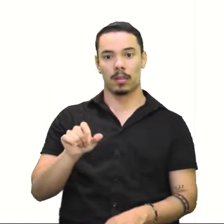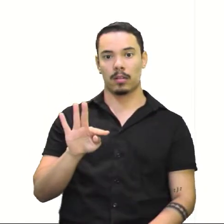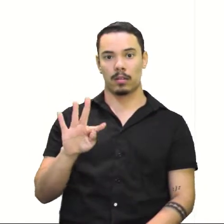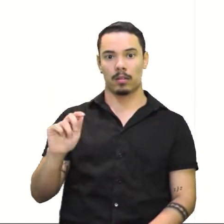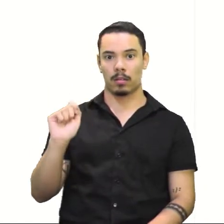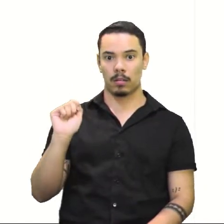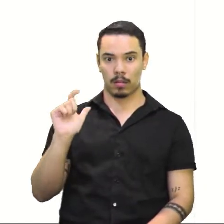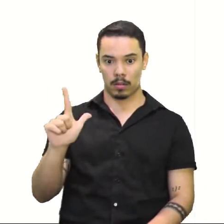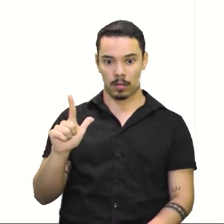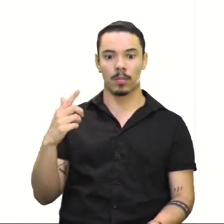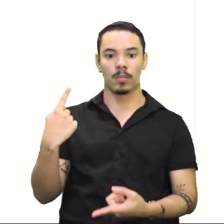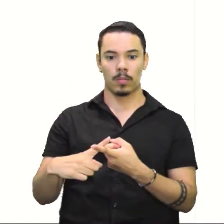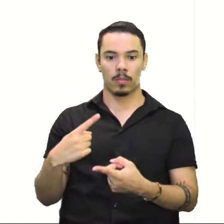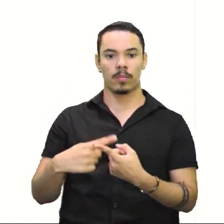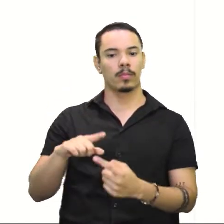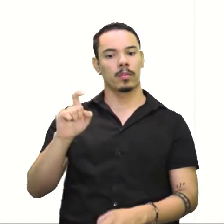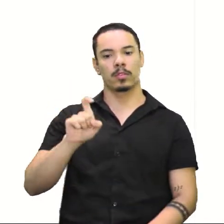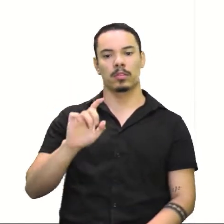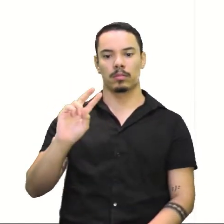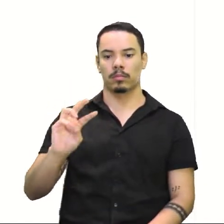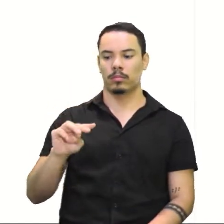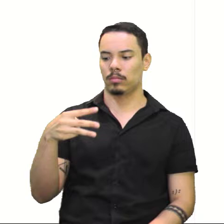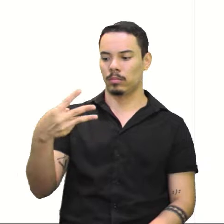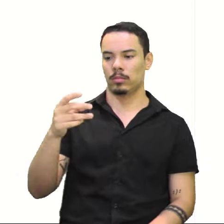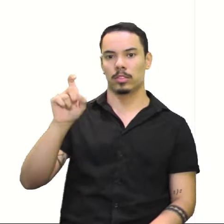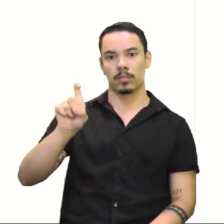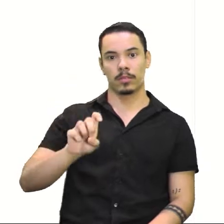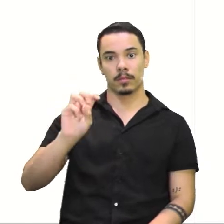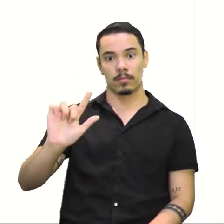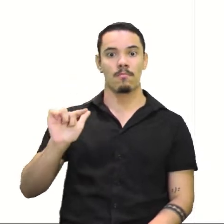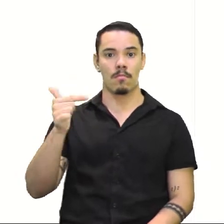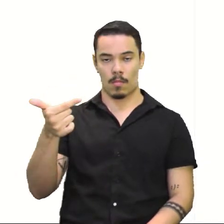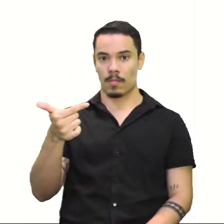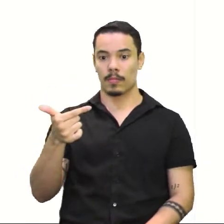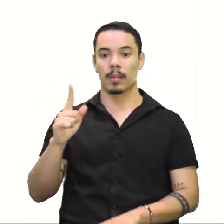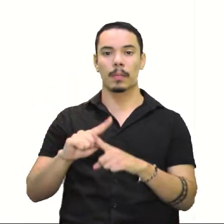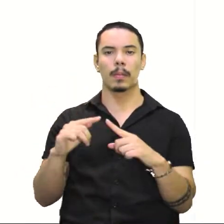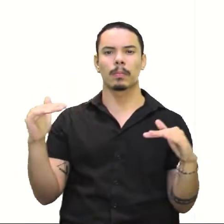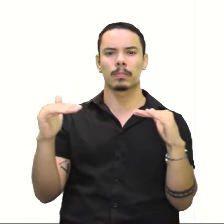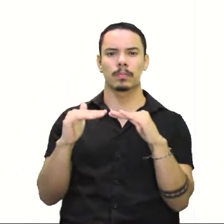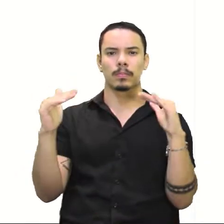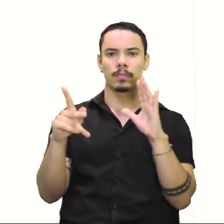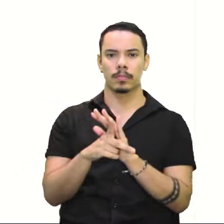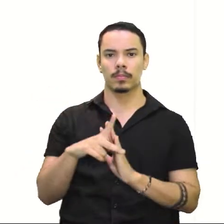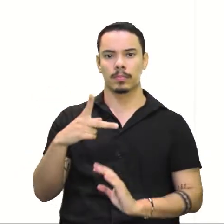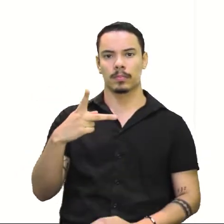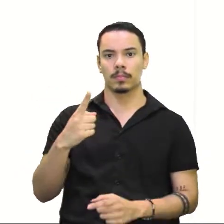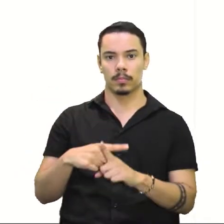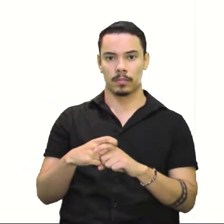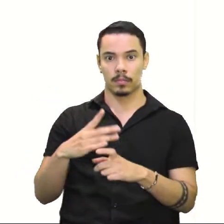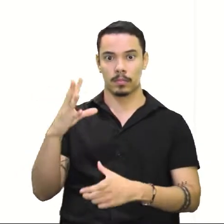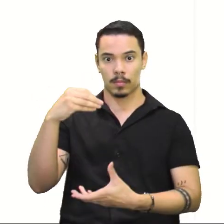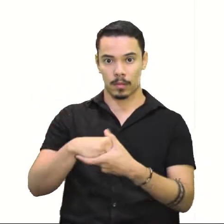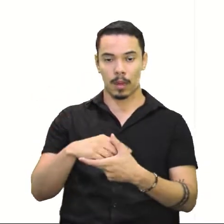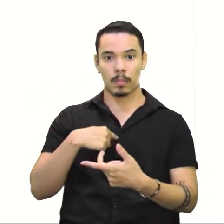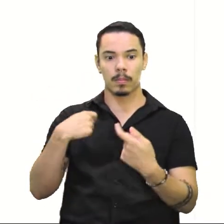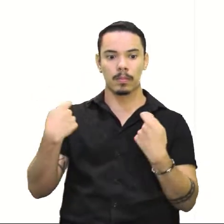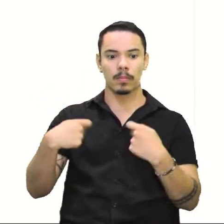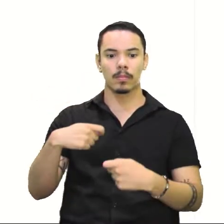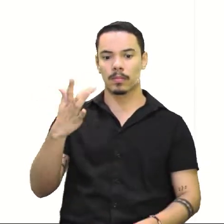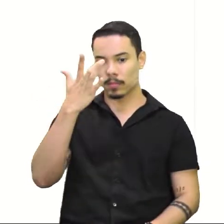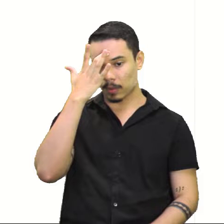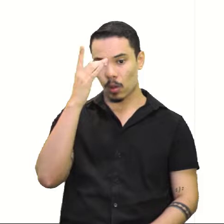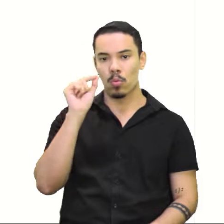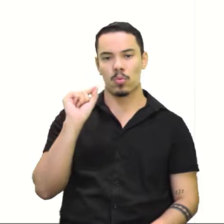x quadrado, x, né? Então, nessa condição de igualdade de polinômios, para eles serem iguais, eu tenho que afirmar que o meu A